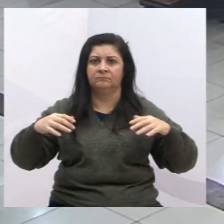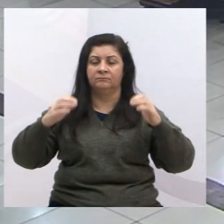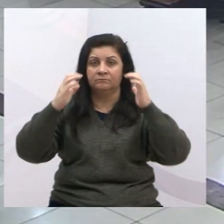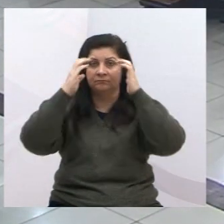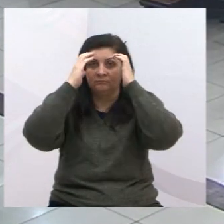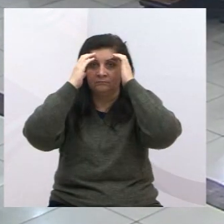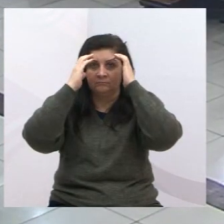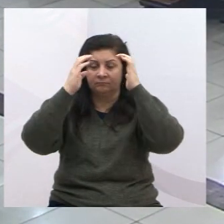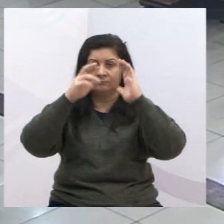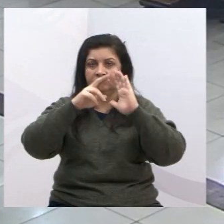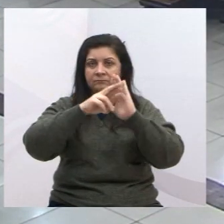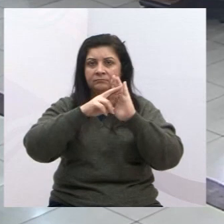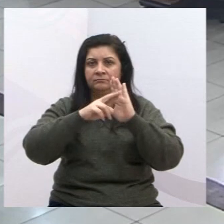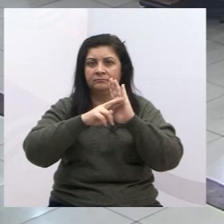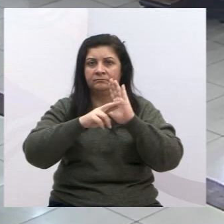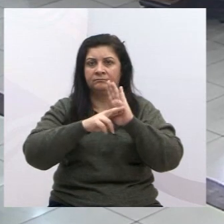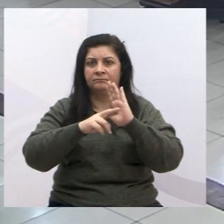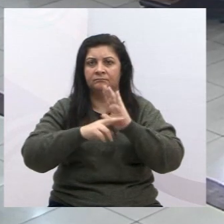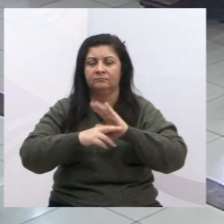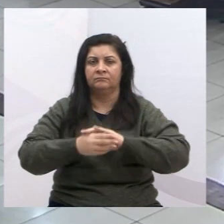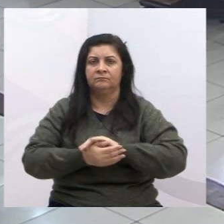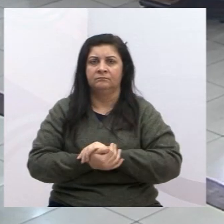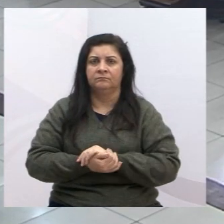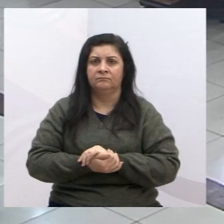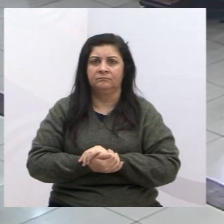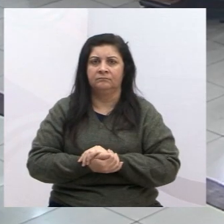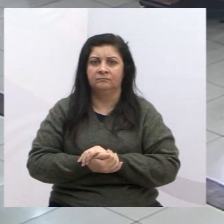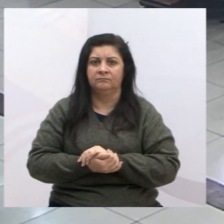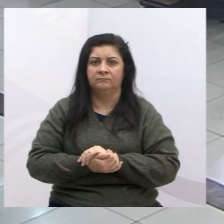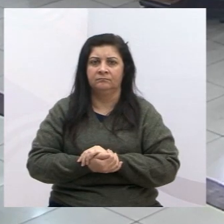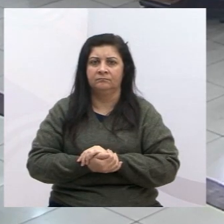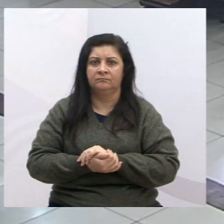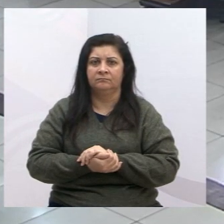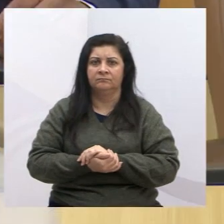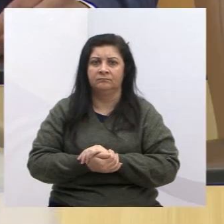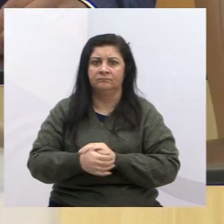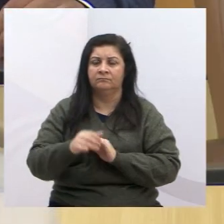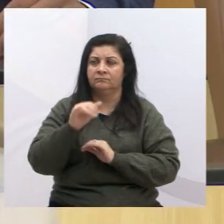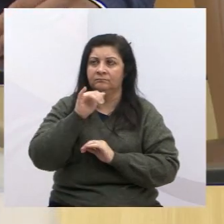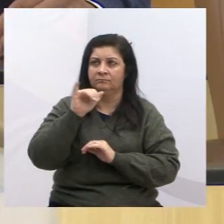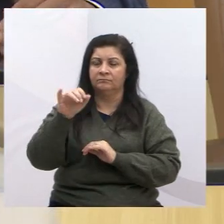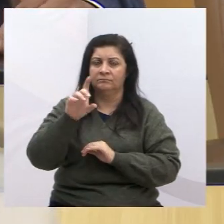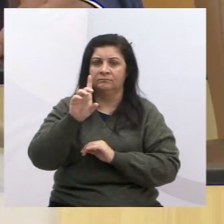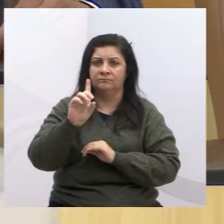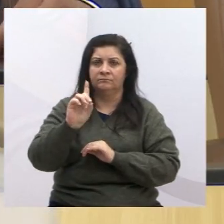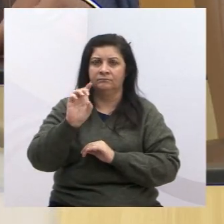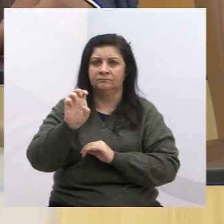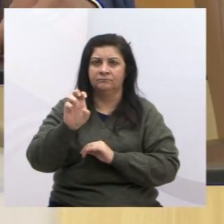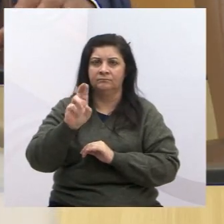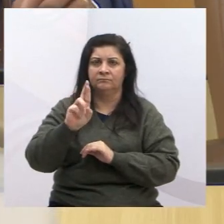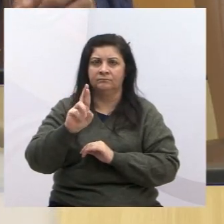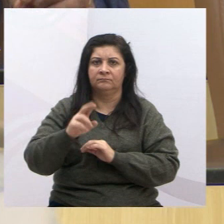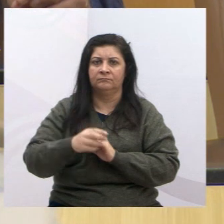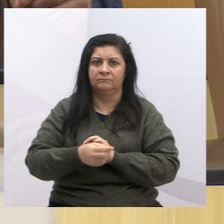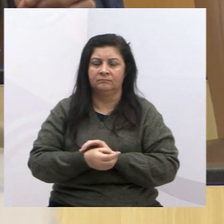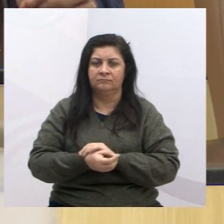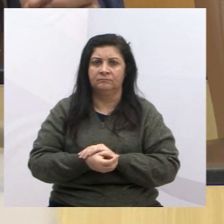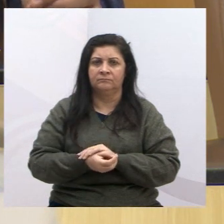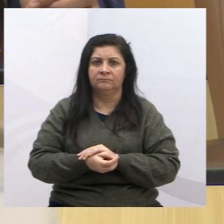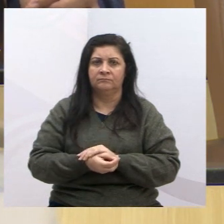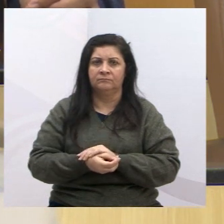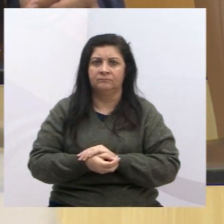as formalidades regimentais, seja oficiado ao DER, Departamento de Estrada e Rodagem do Estado de São